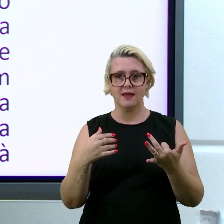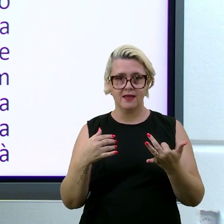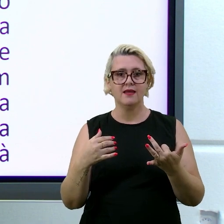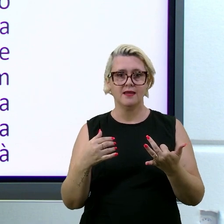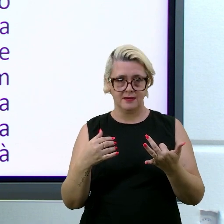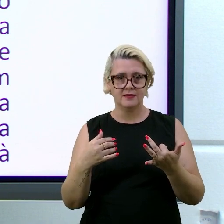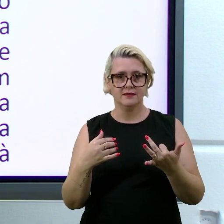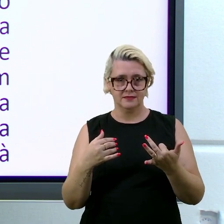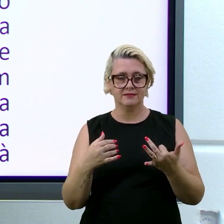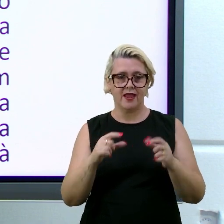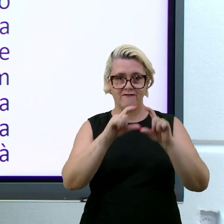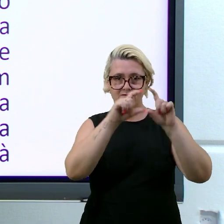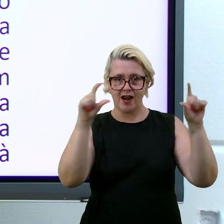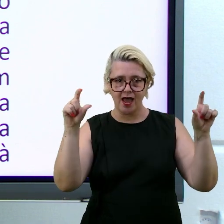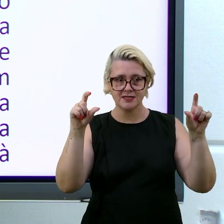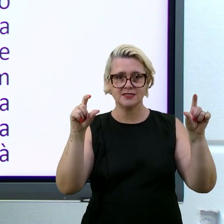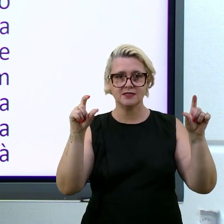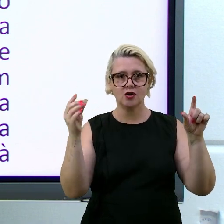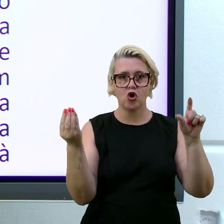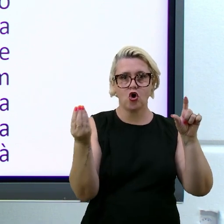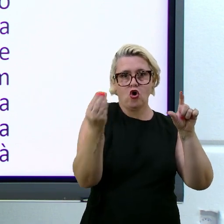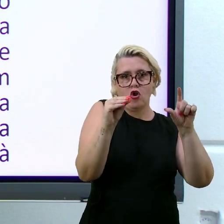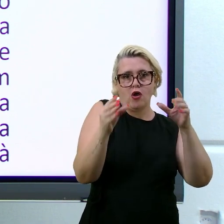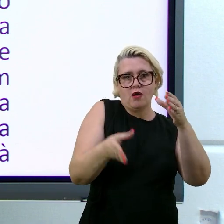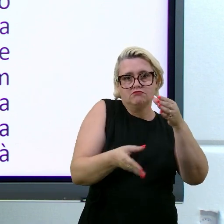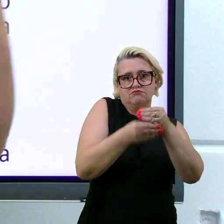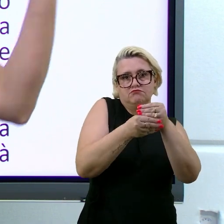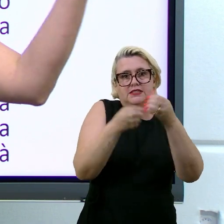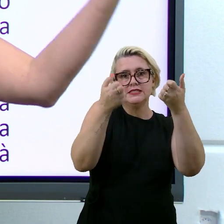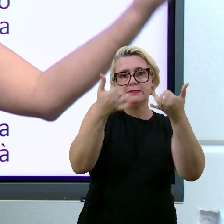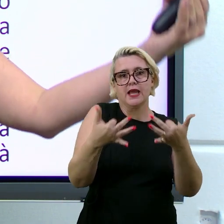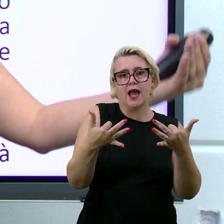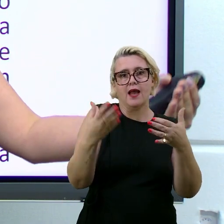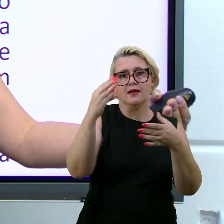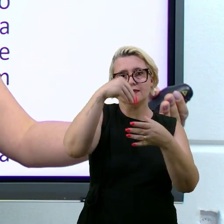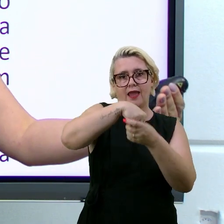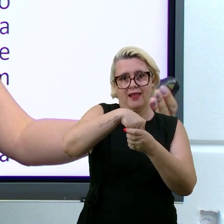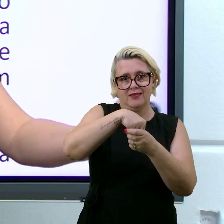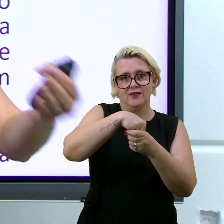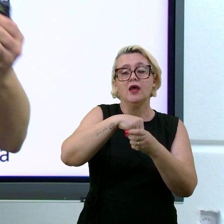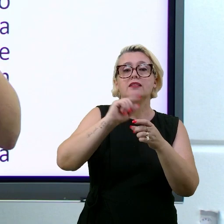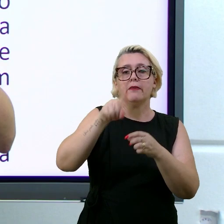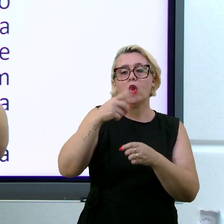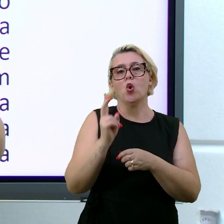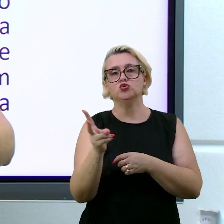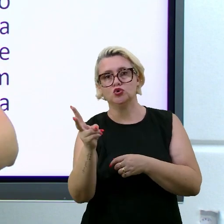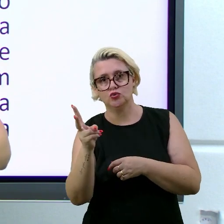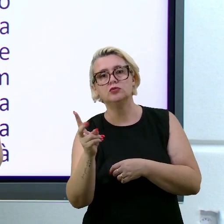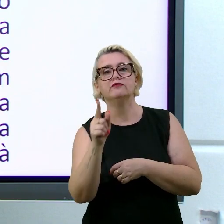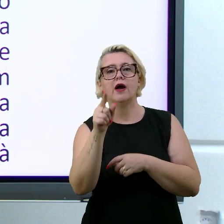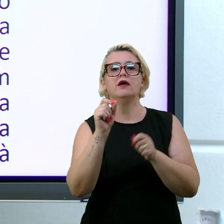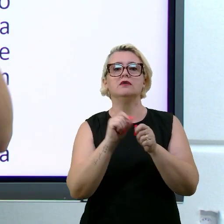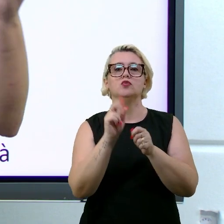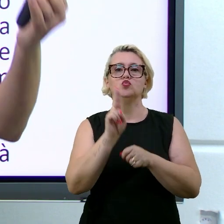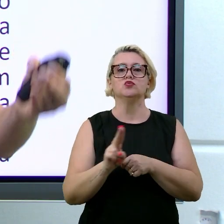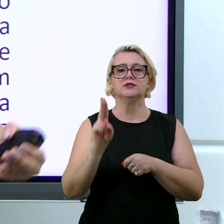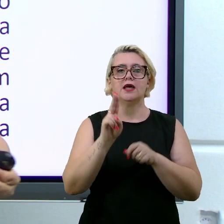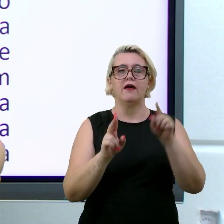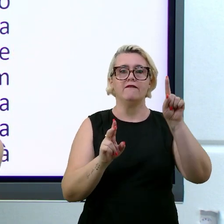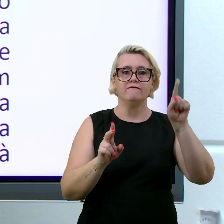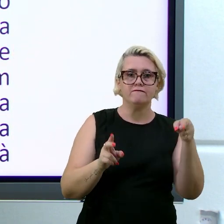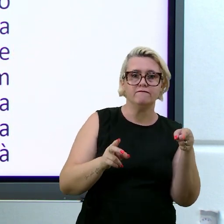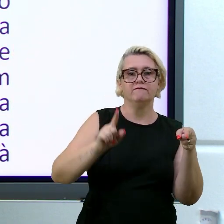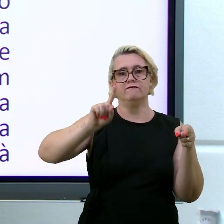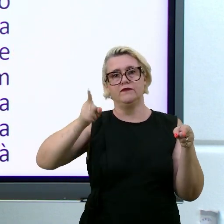uma frase inicial para colocar uma explicação no meio e depois você continua, você sempre vai abrir e fechar